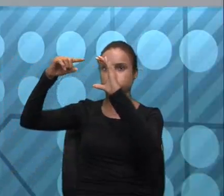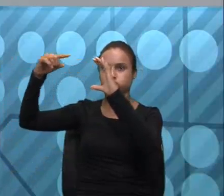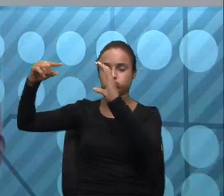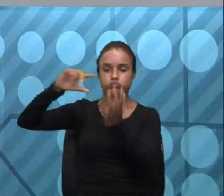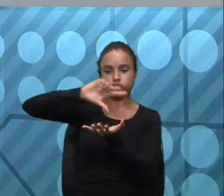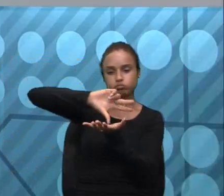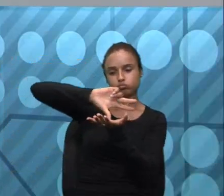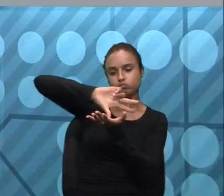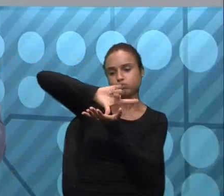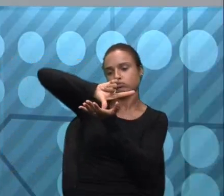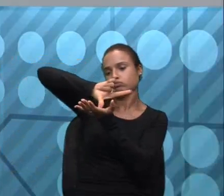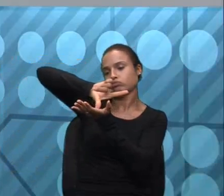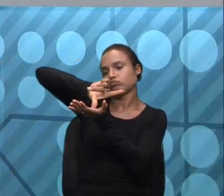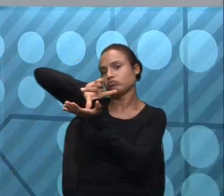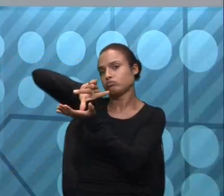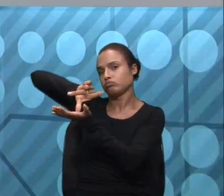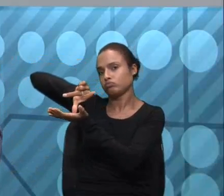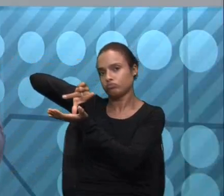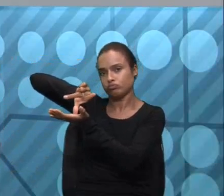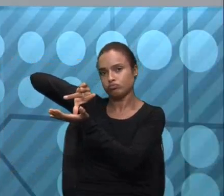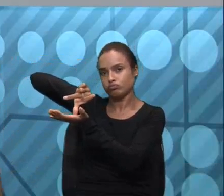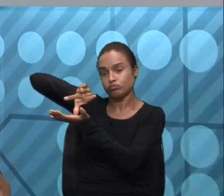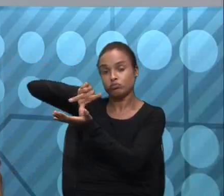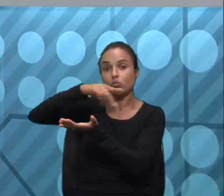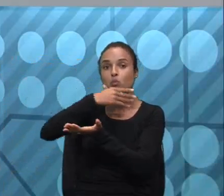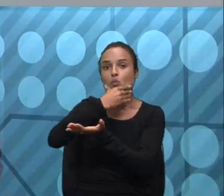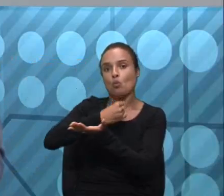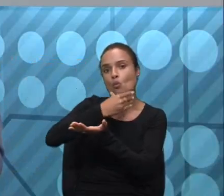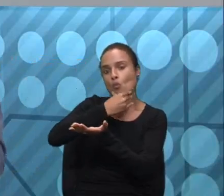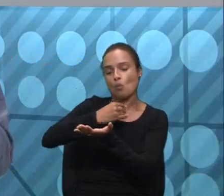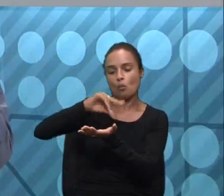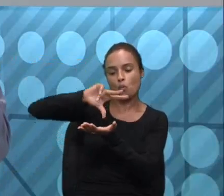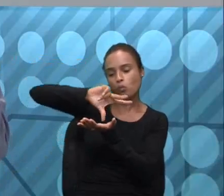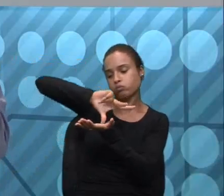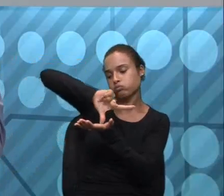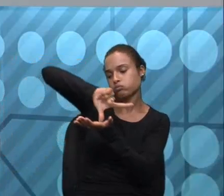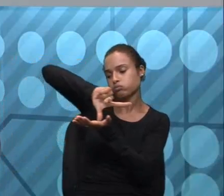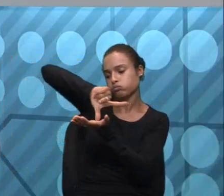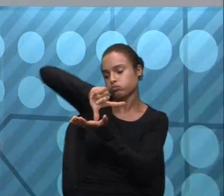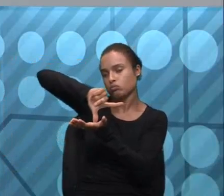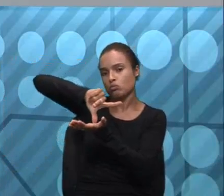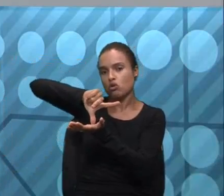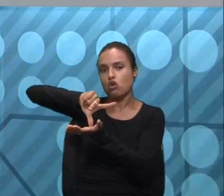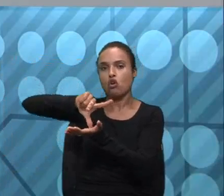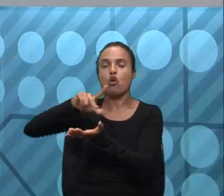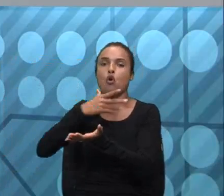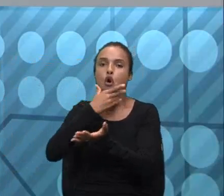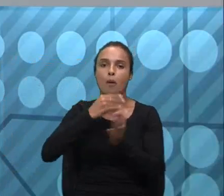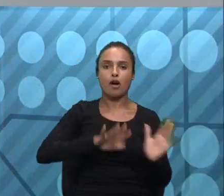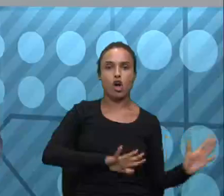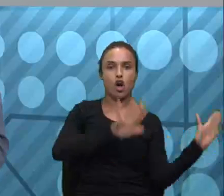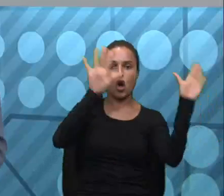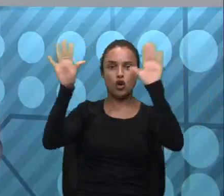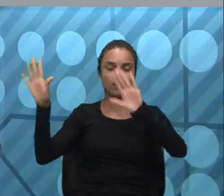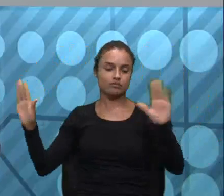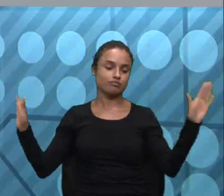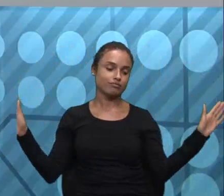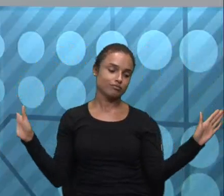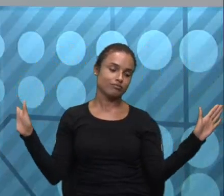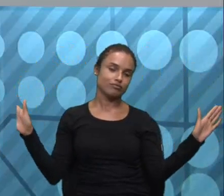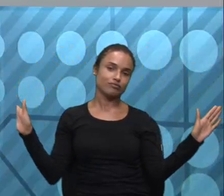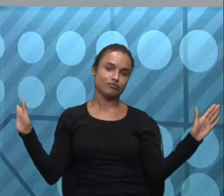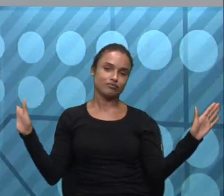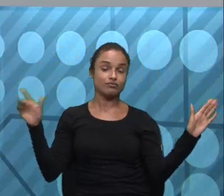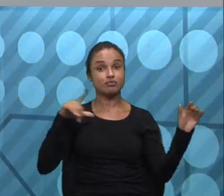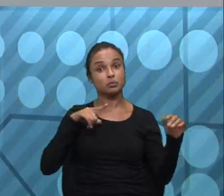então não tem por que a gente perder o tempo avaliando ele. E sim, quem está fazendo voleio. Um aspecto importante, ele realmente